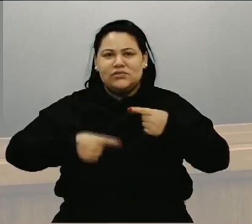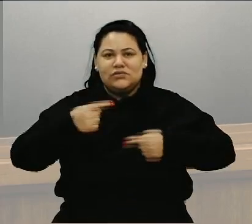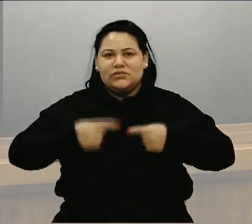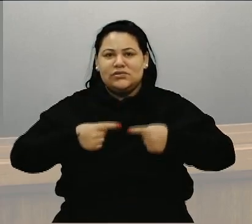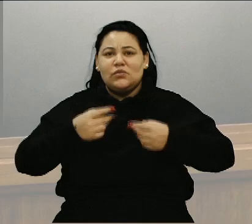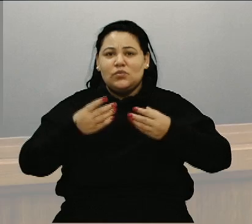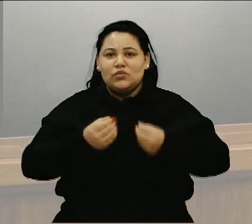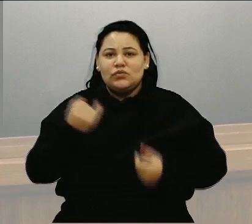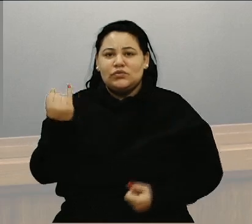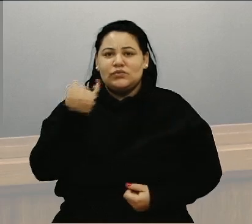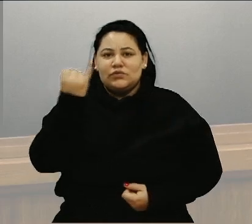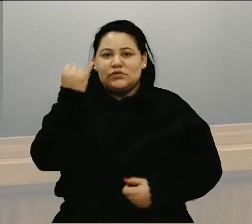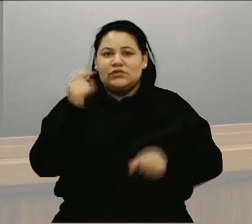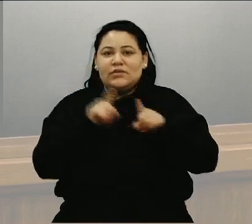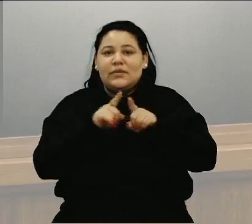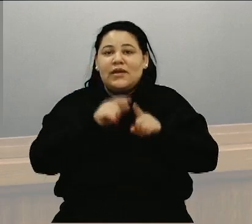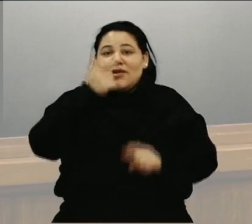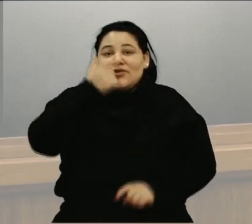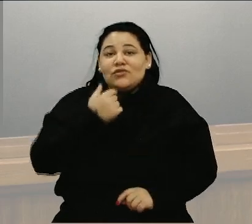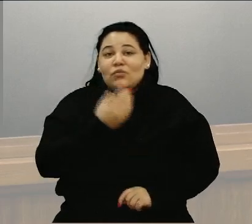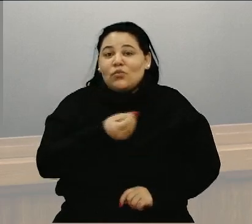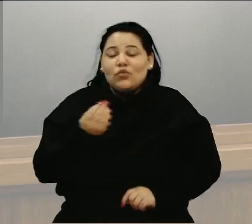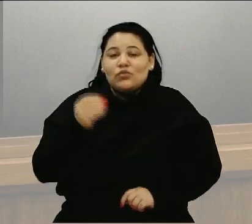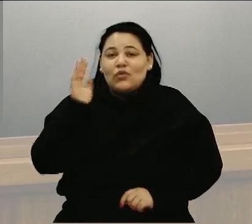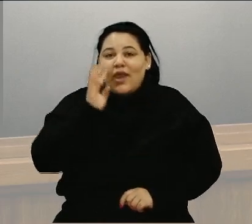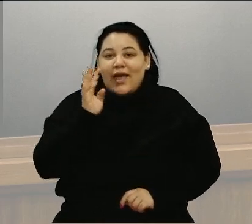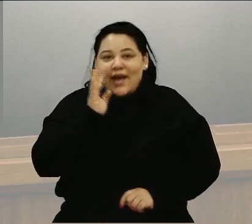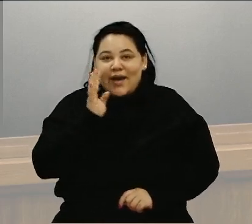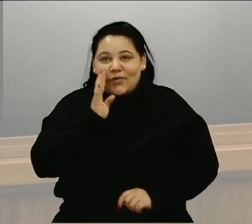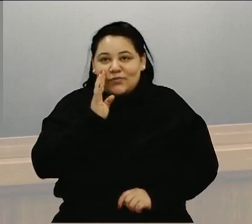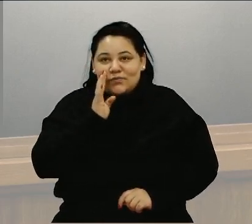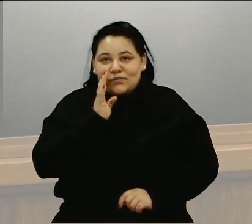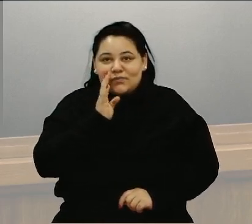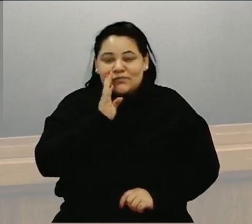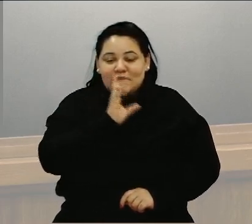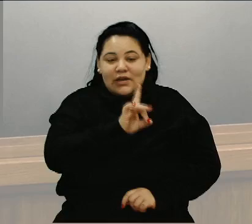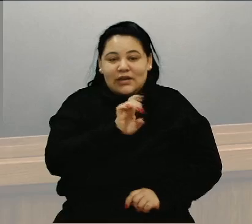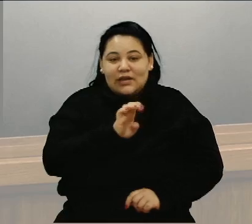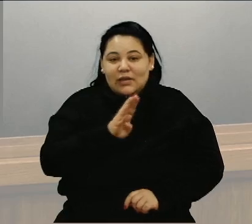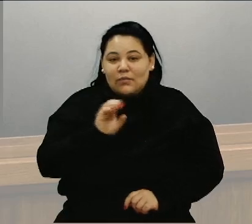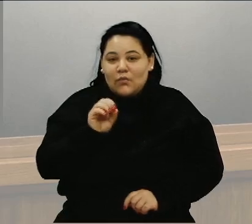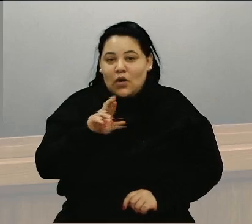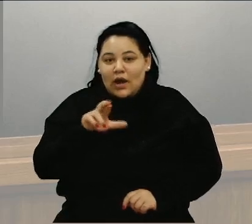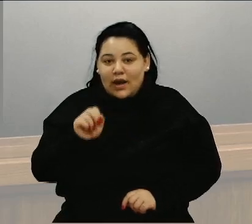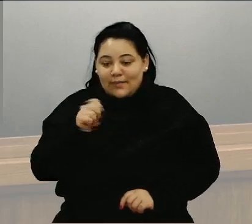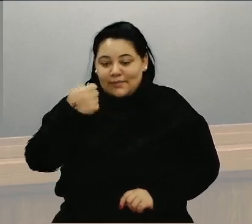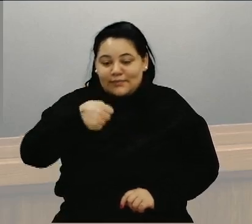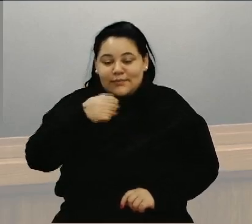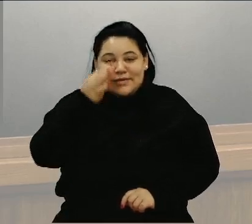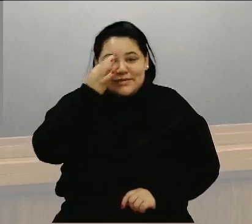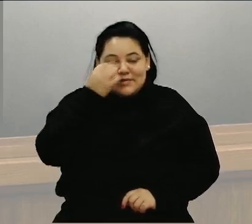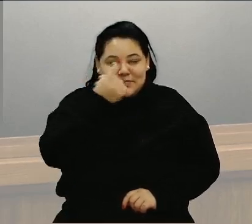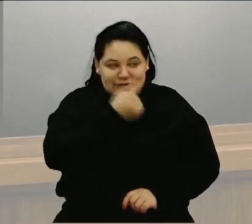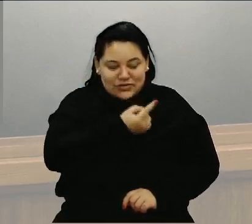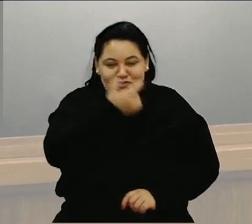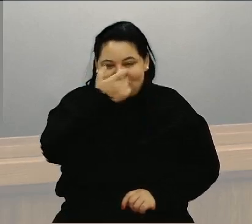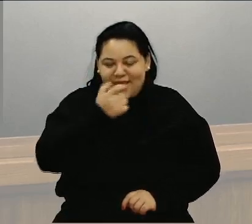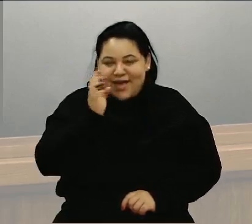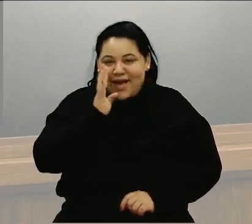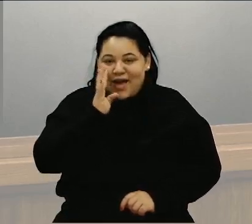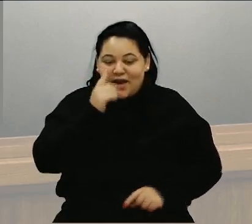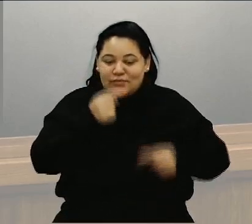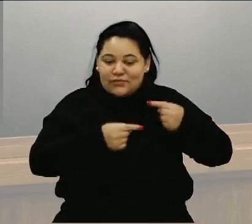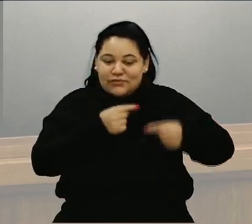importante, e achei bem legal a Débora estar aqui presente, né? É um debate que a gente tem feito também